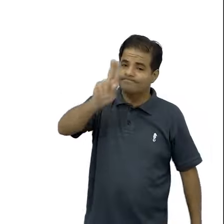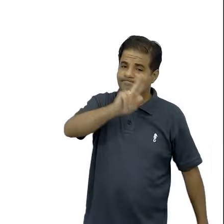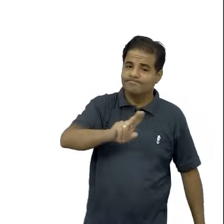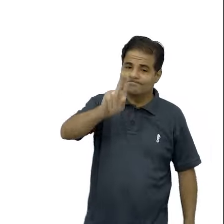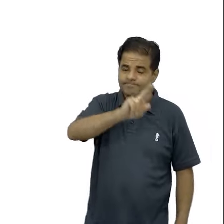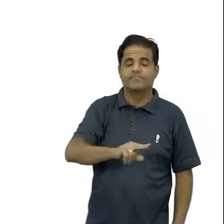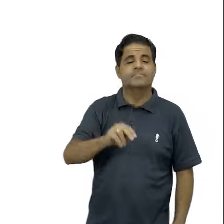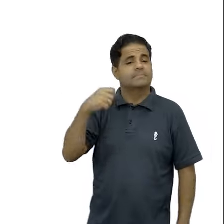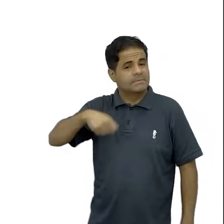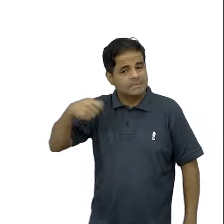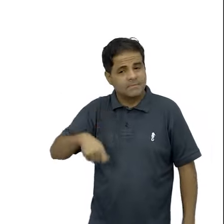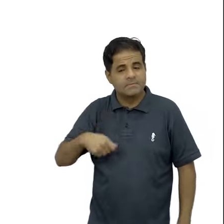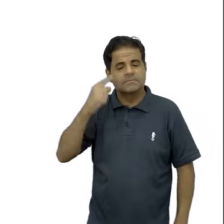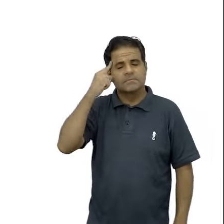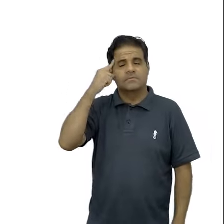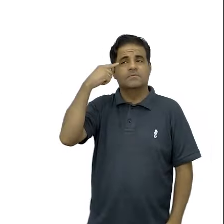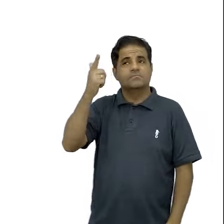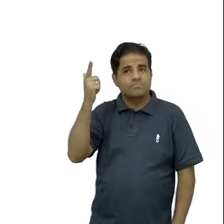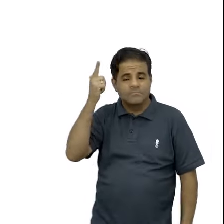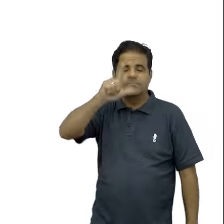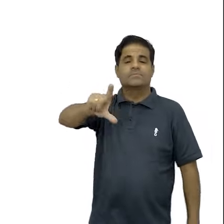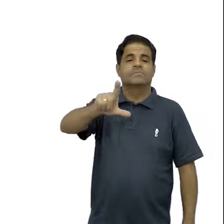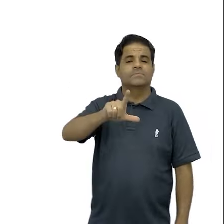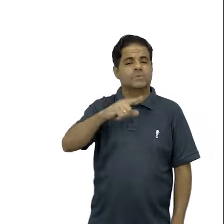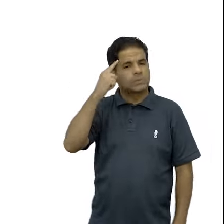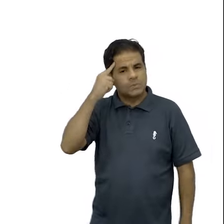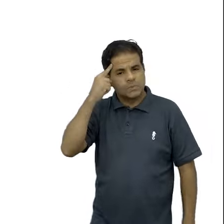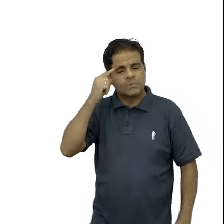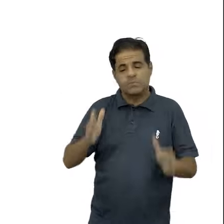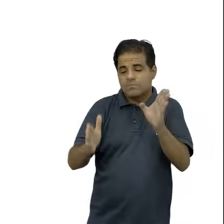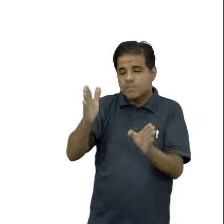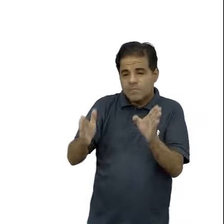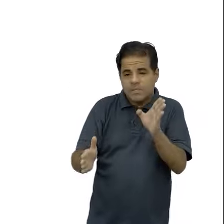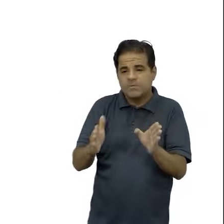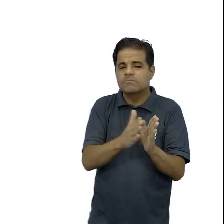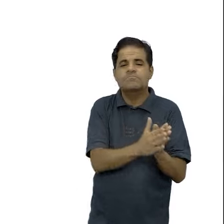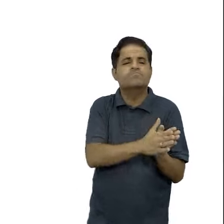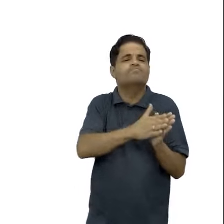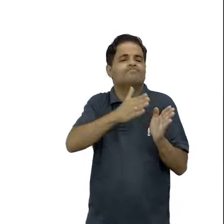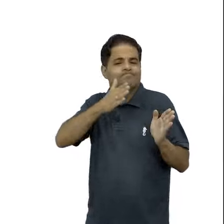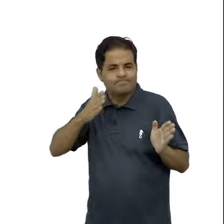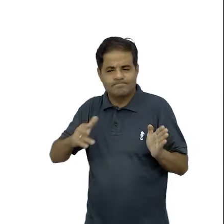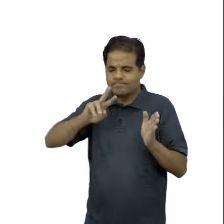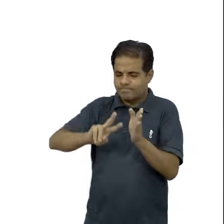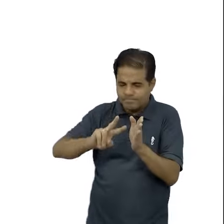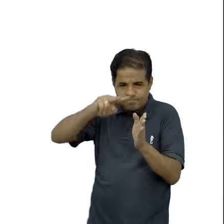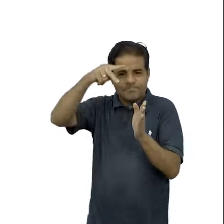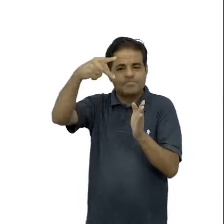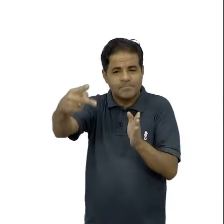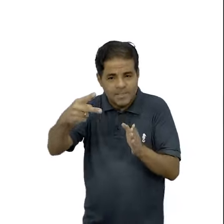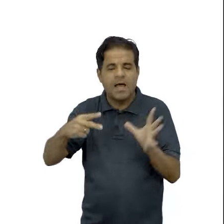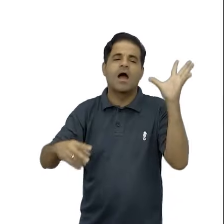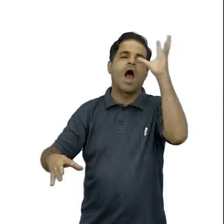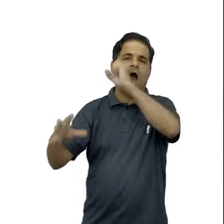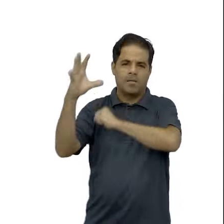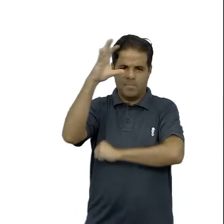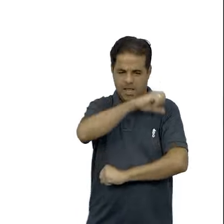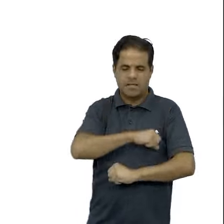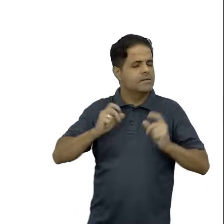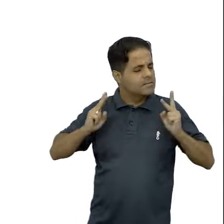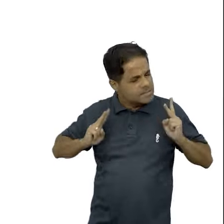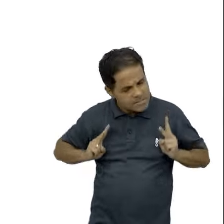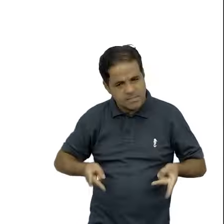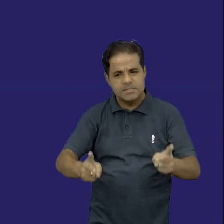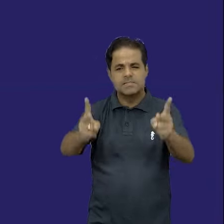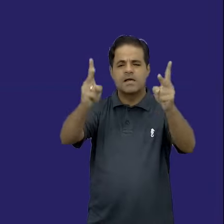utilizar esse aprendizado conquistado nesse período e potencializar e aprender cada vez